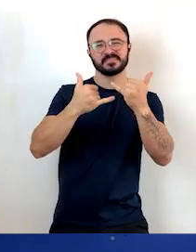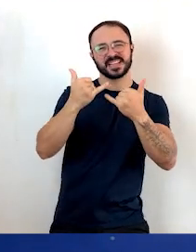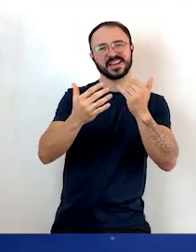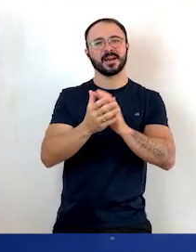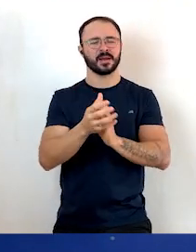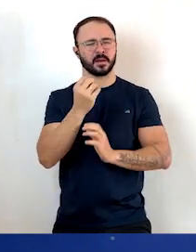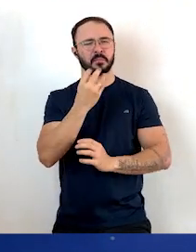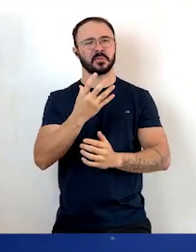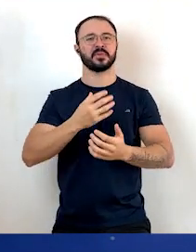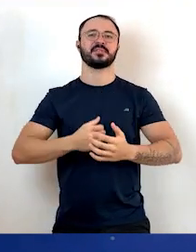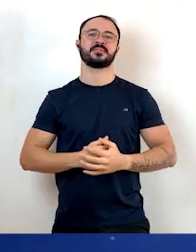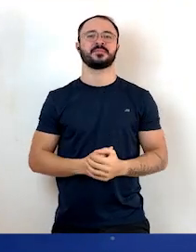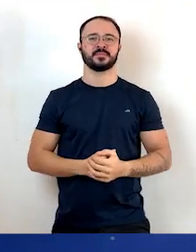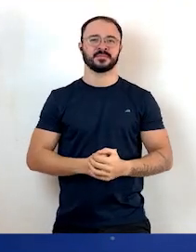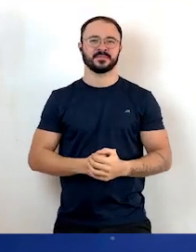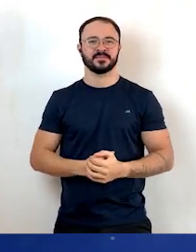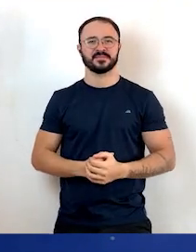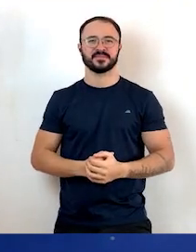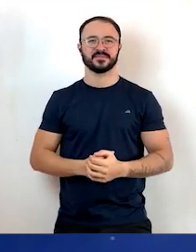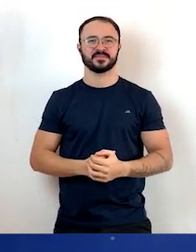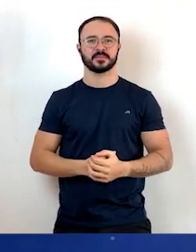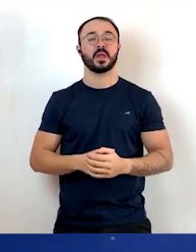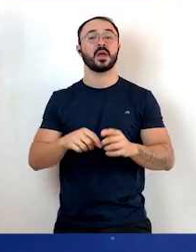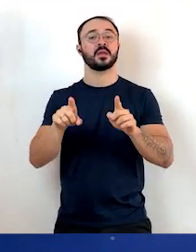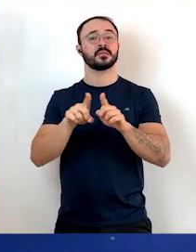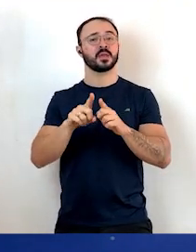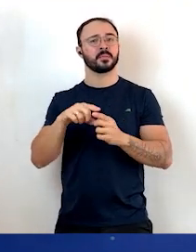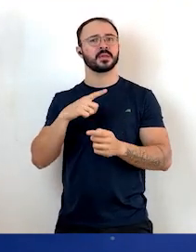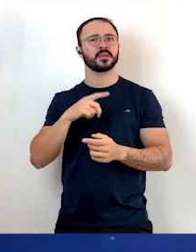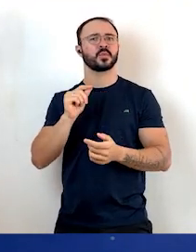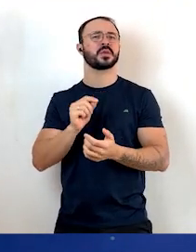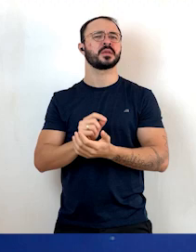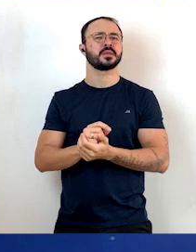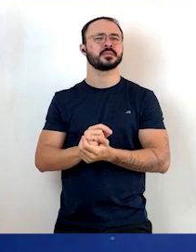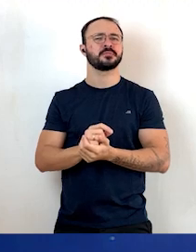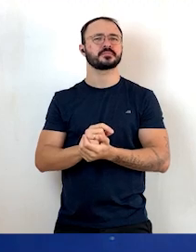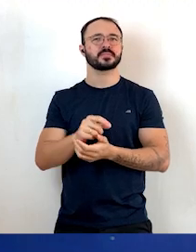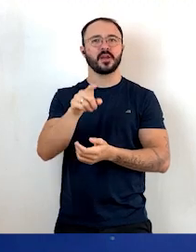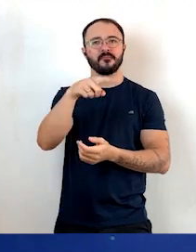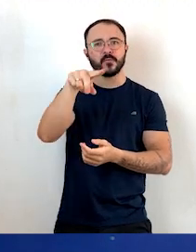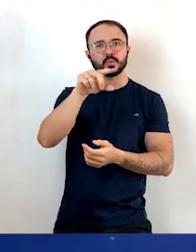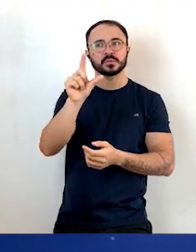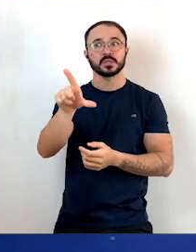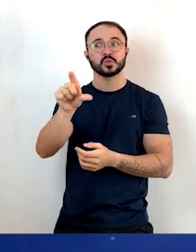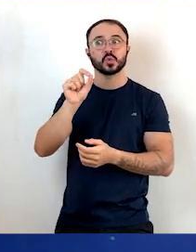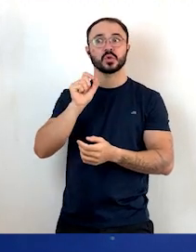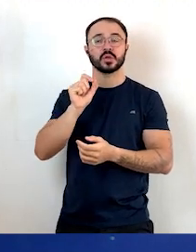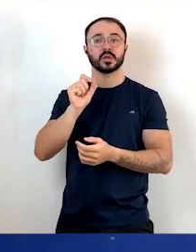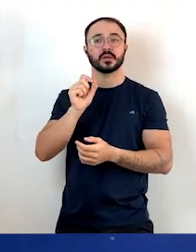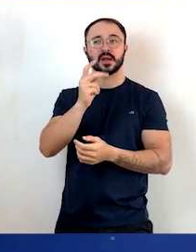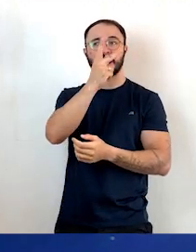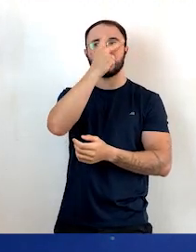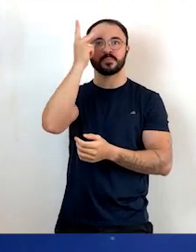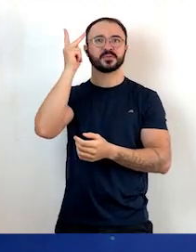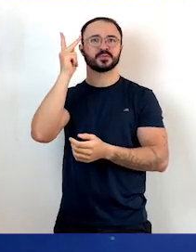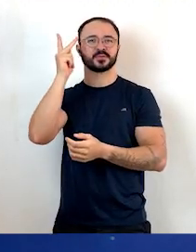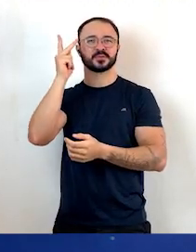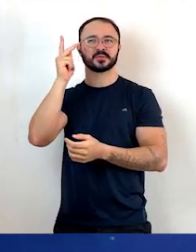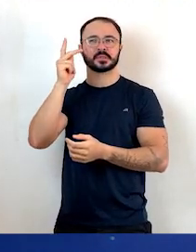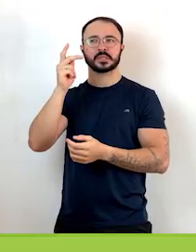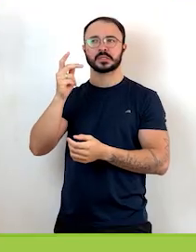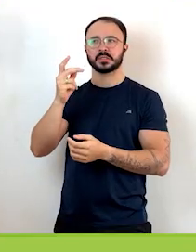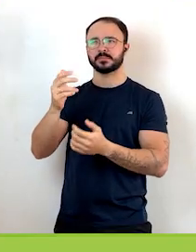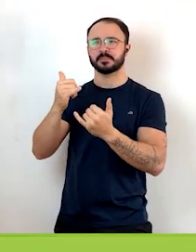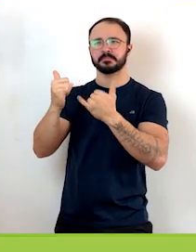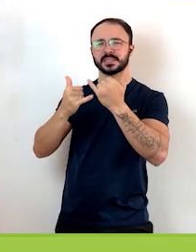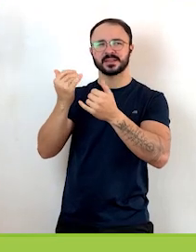é muito bom e nós temos para você escolher algum participante para brincadeira